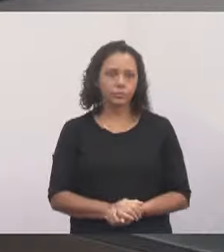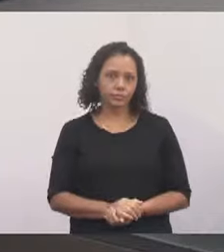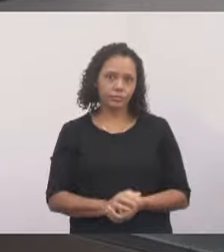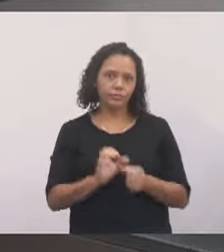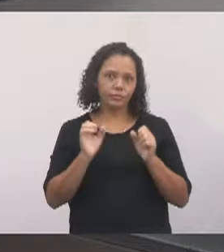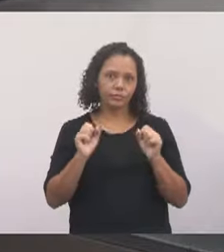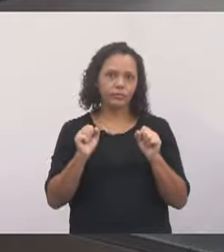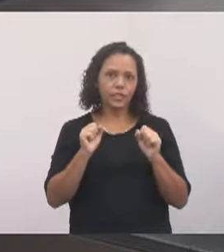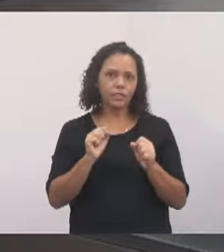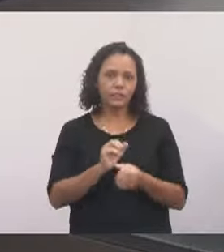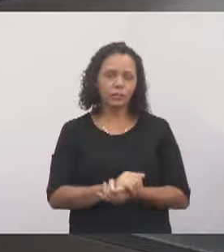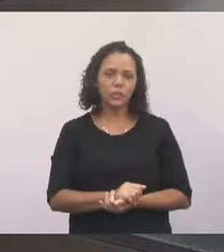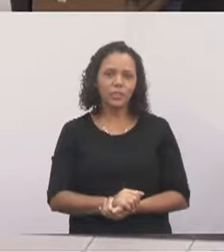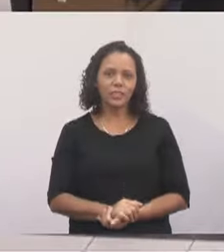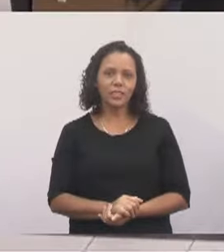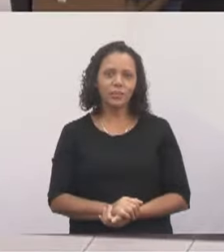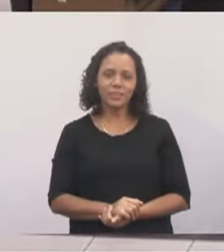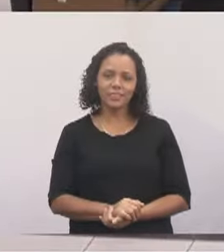ser?